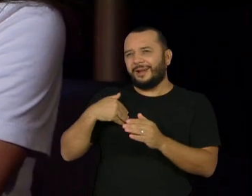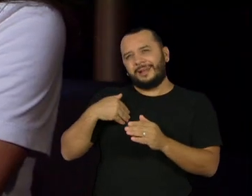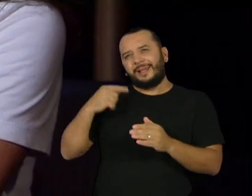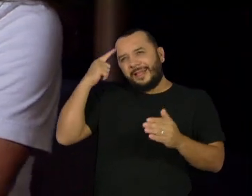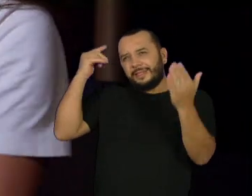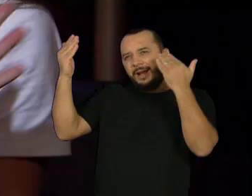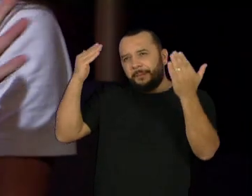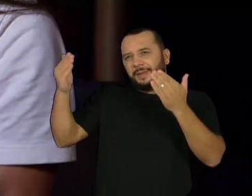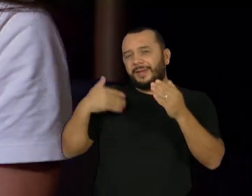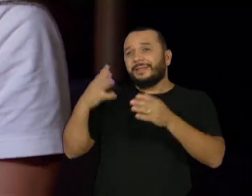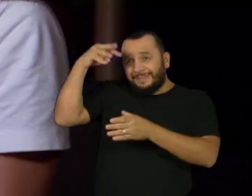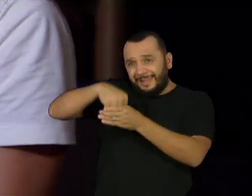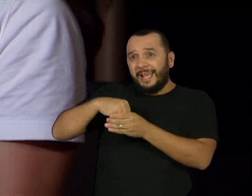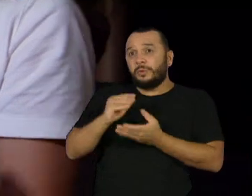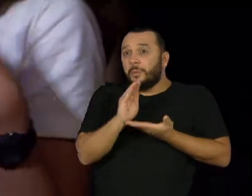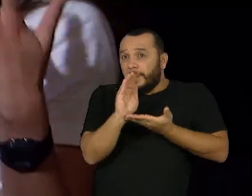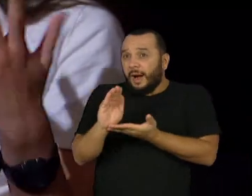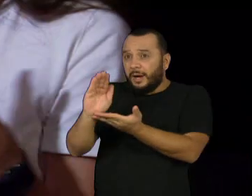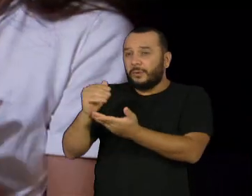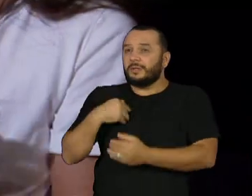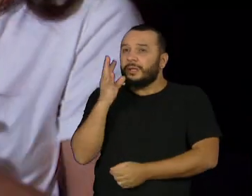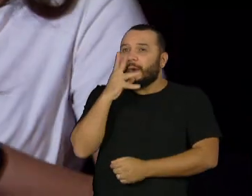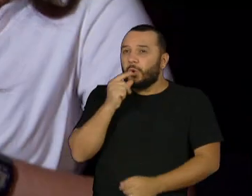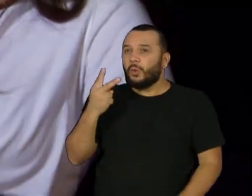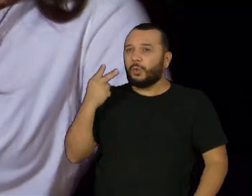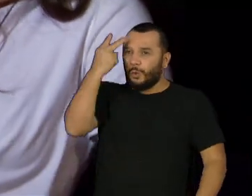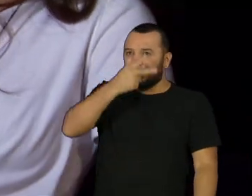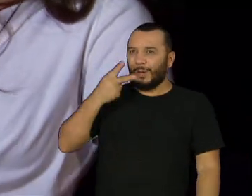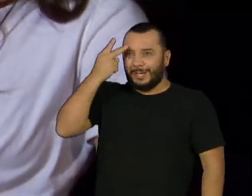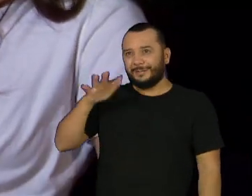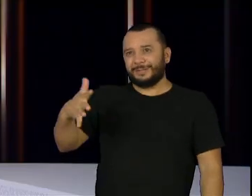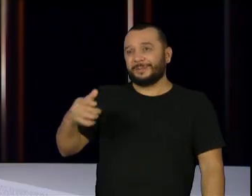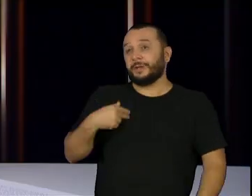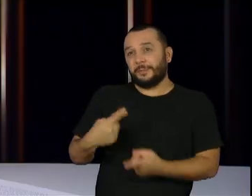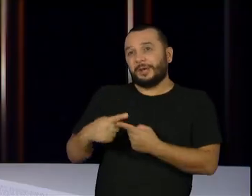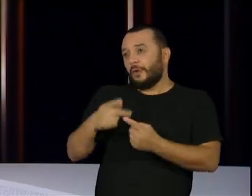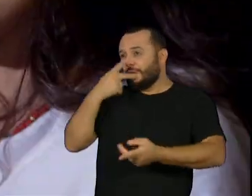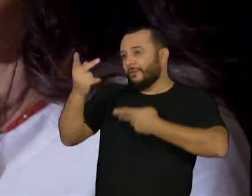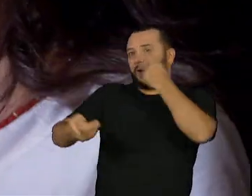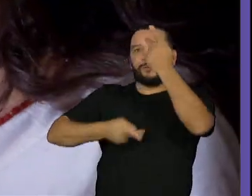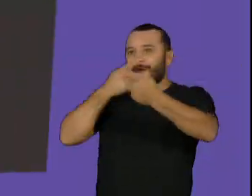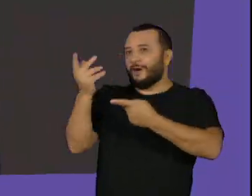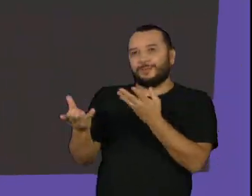horas. Geralmente dura 2 horas comigo, porque, como você deve perceber, eu falo muito.